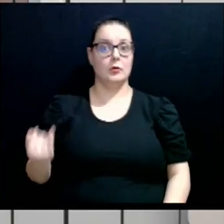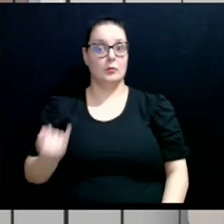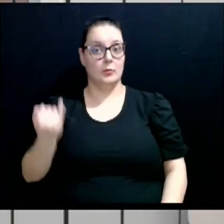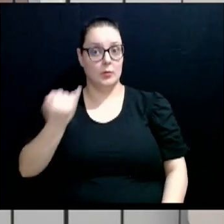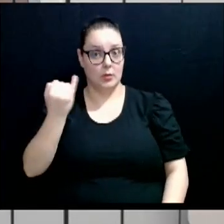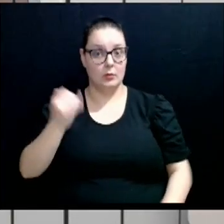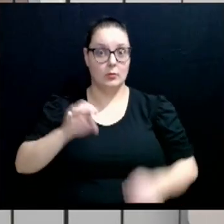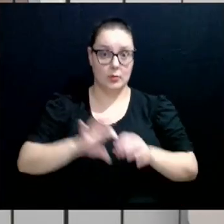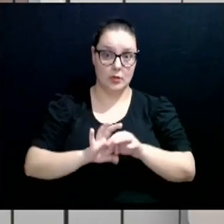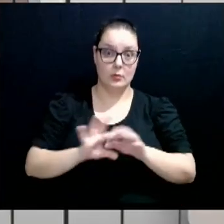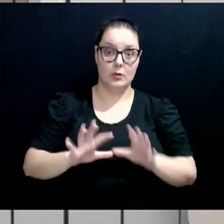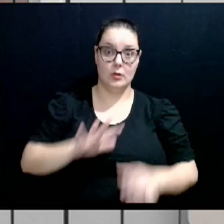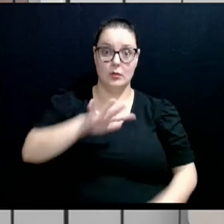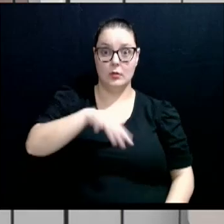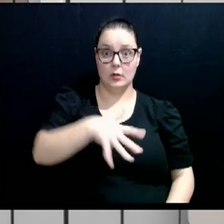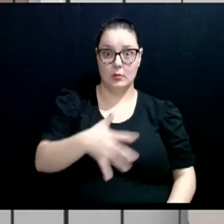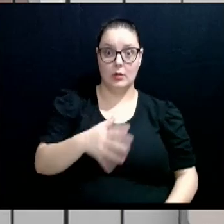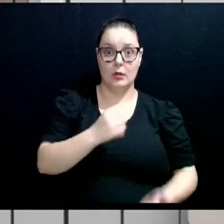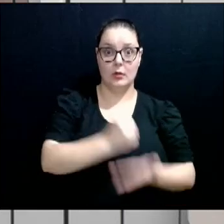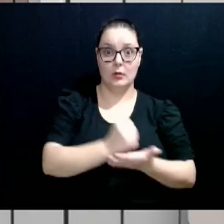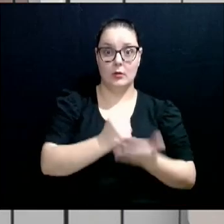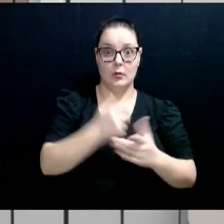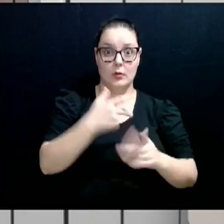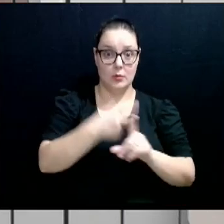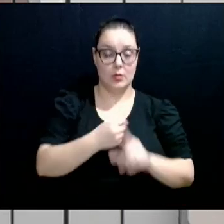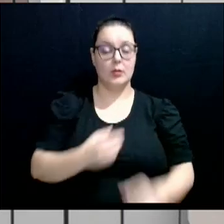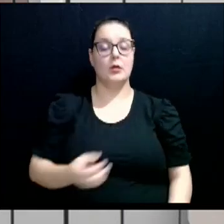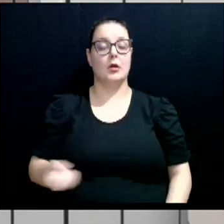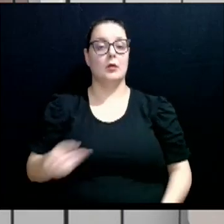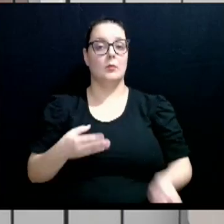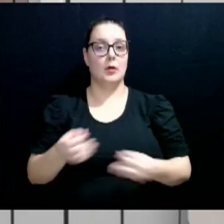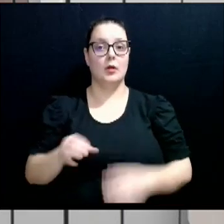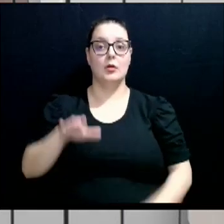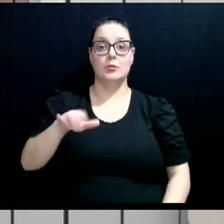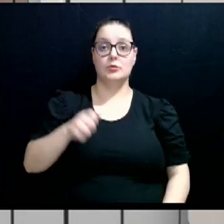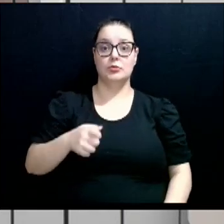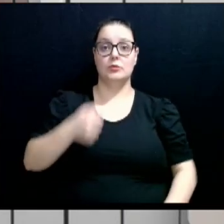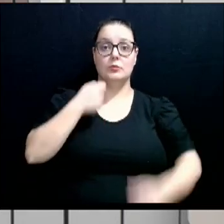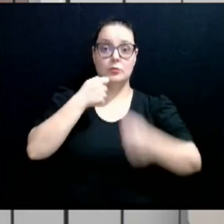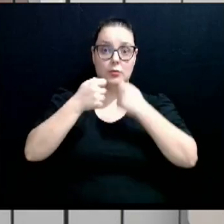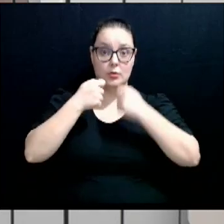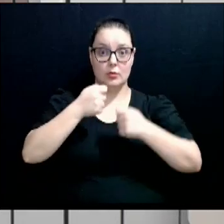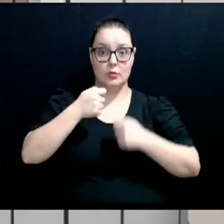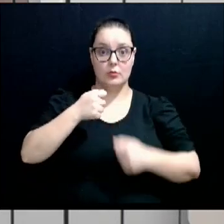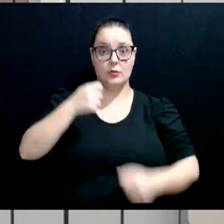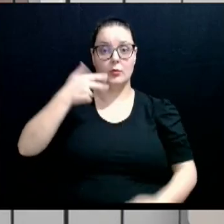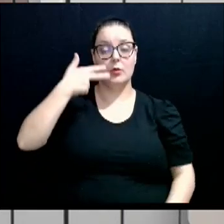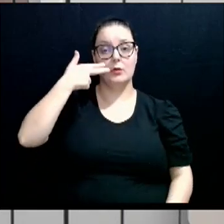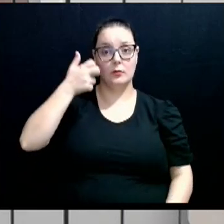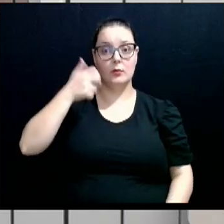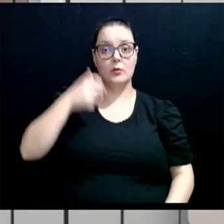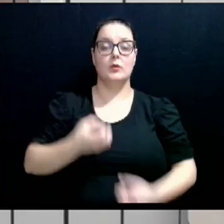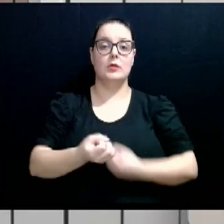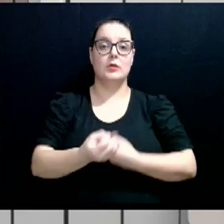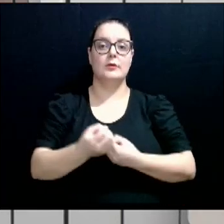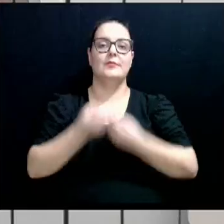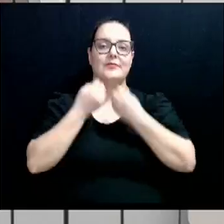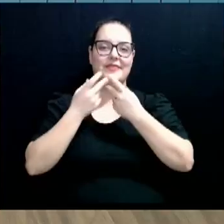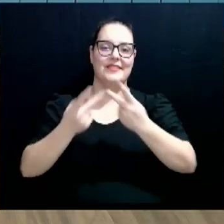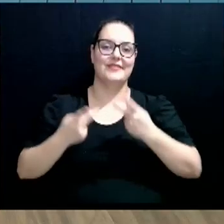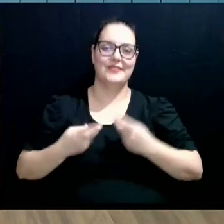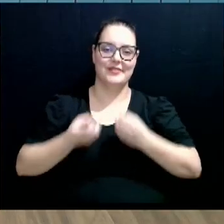de vacinação atualizada, eu aciono o repórter Rafael Turati com as informações. Seja bem-vindo e boa tarde,